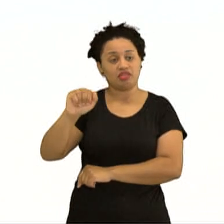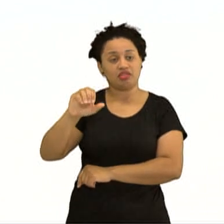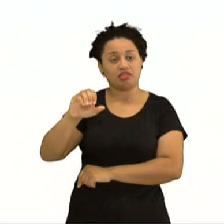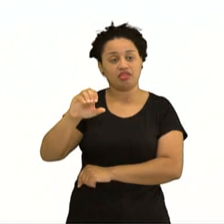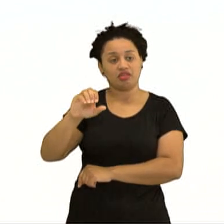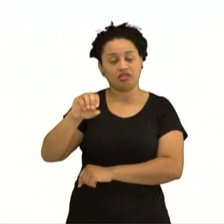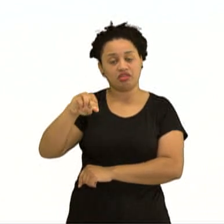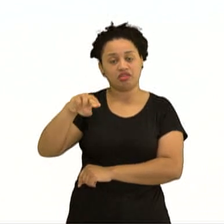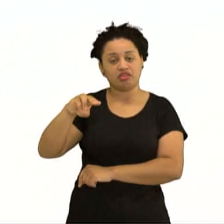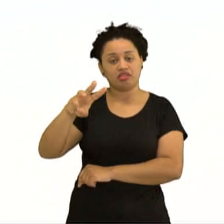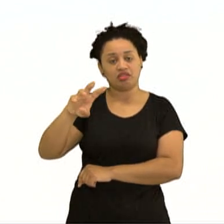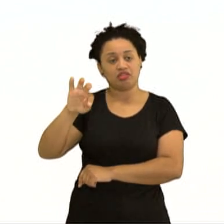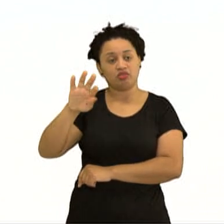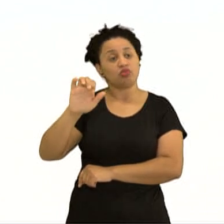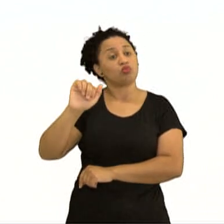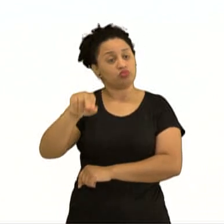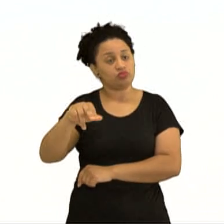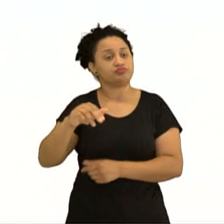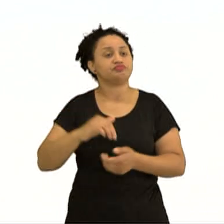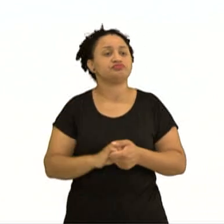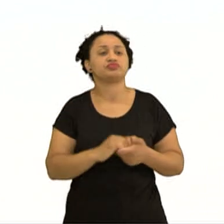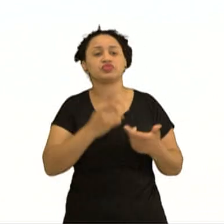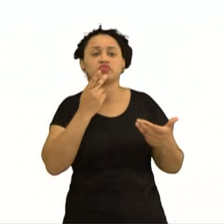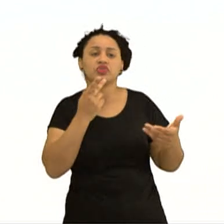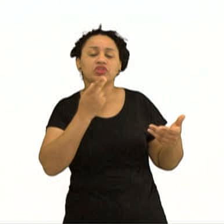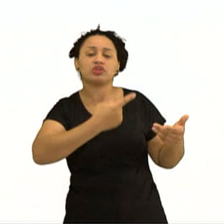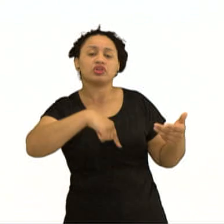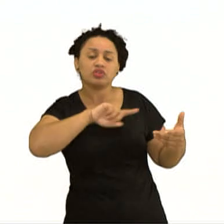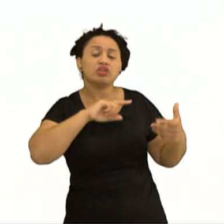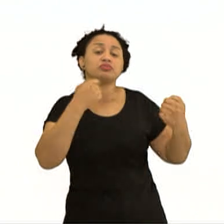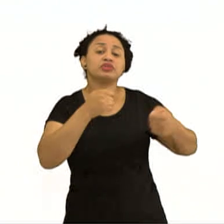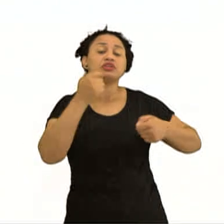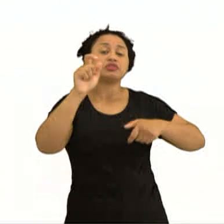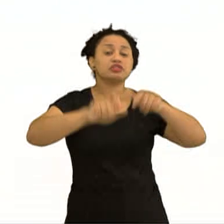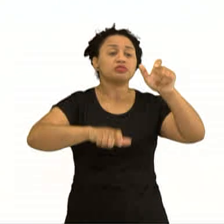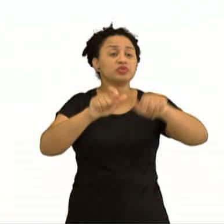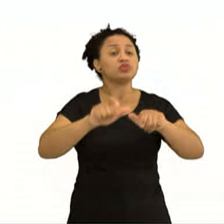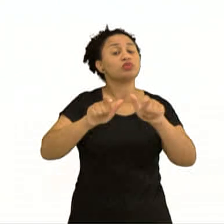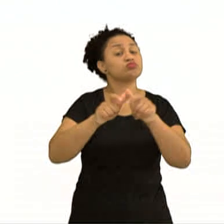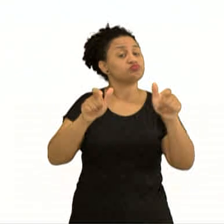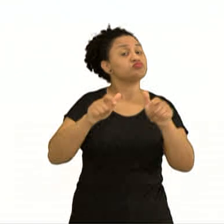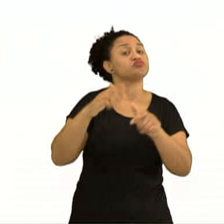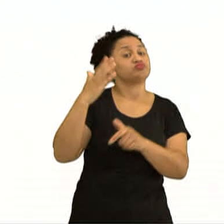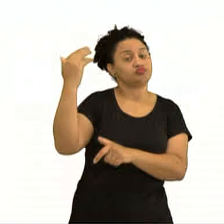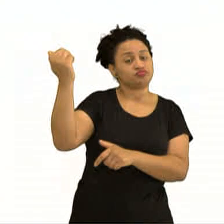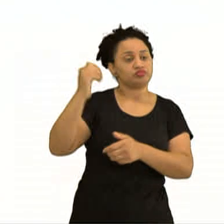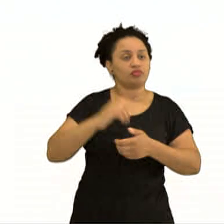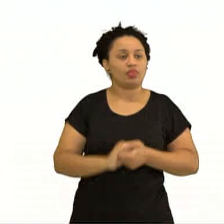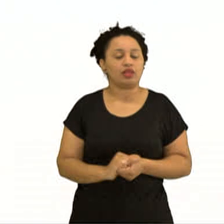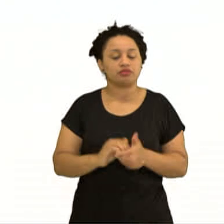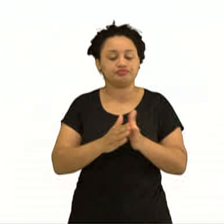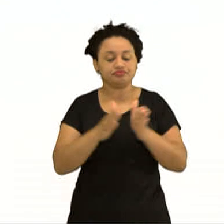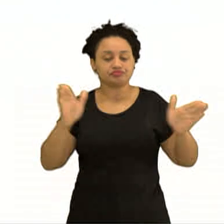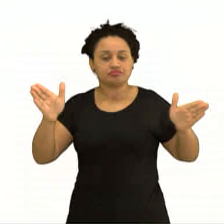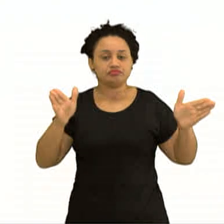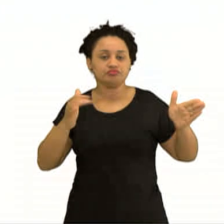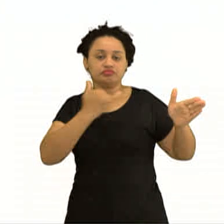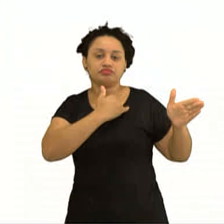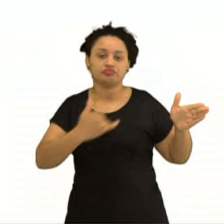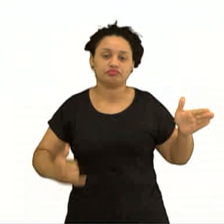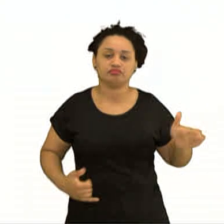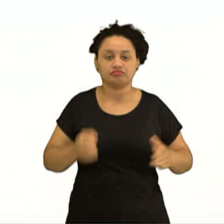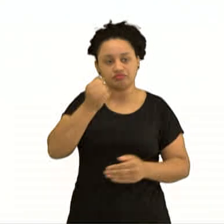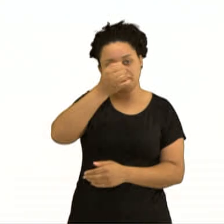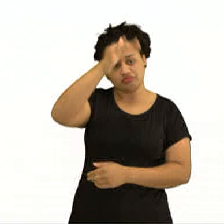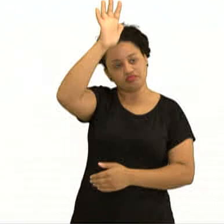Precisamos desses gigantes. Precisamos dos clássicos. Na época do Império Romano, clássico